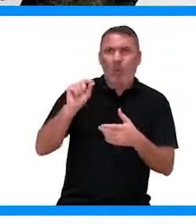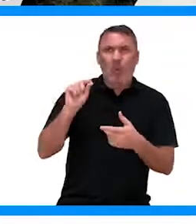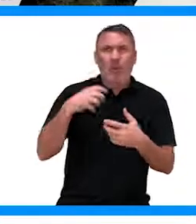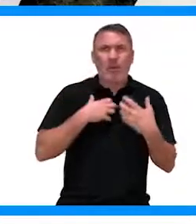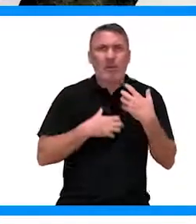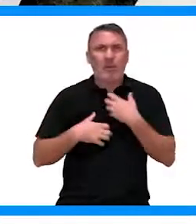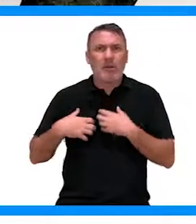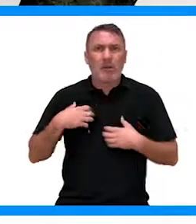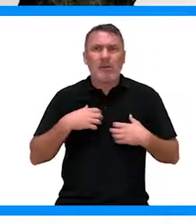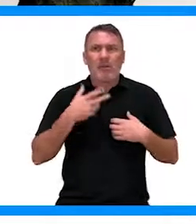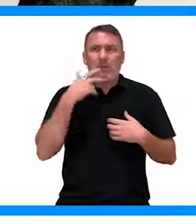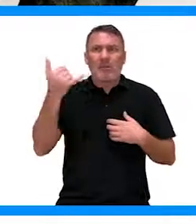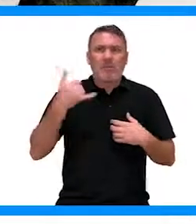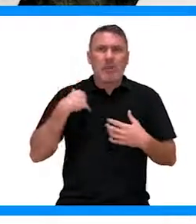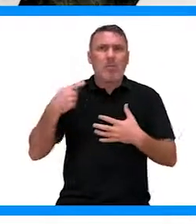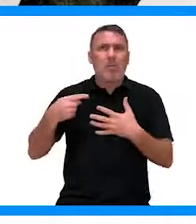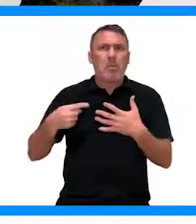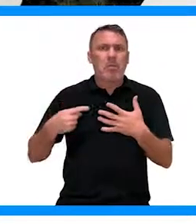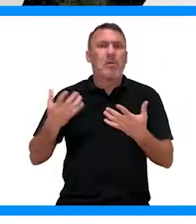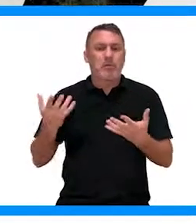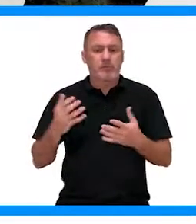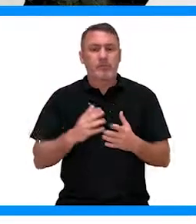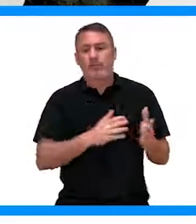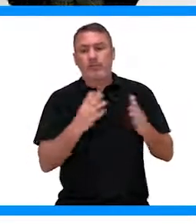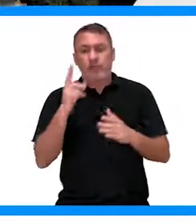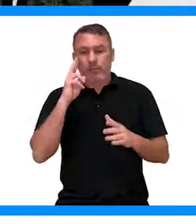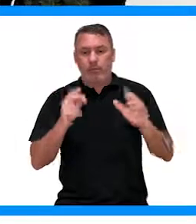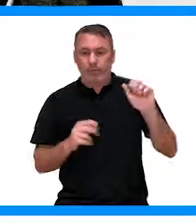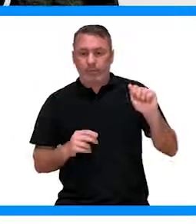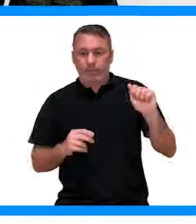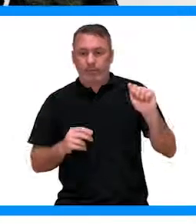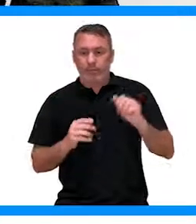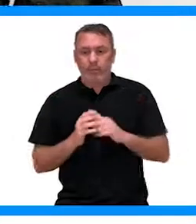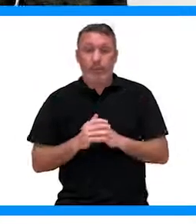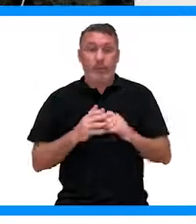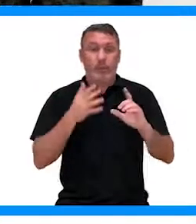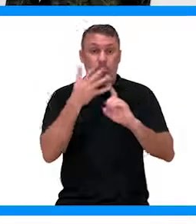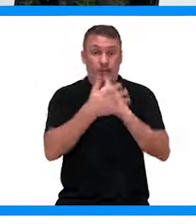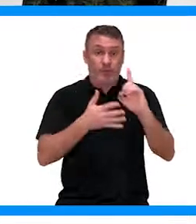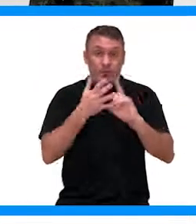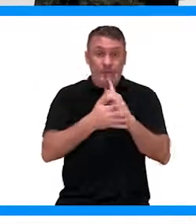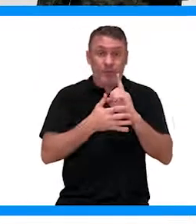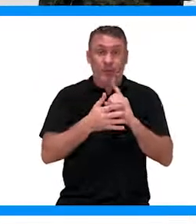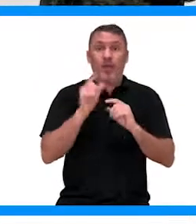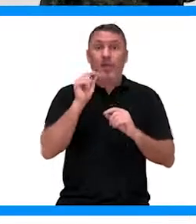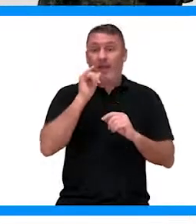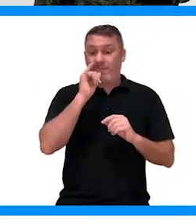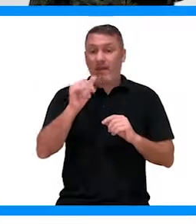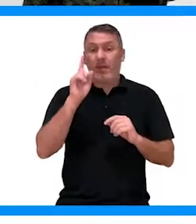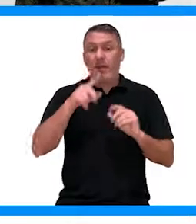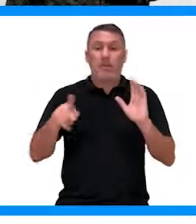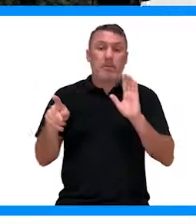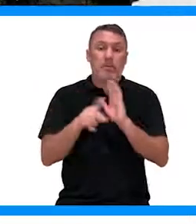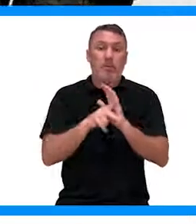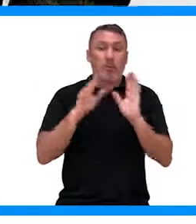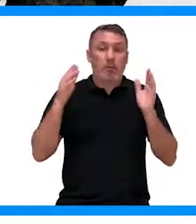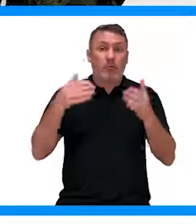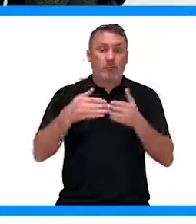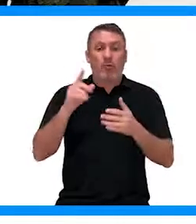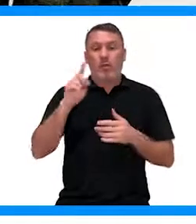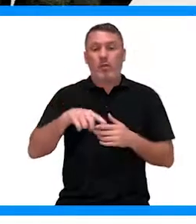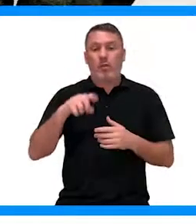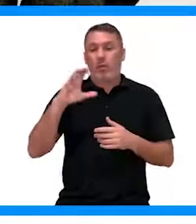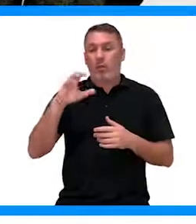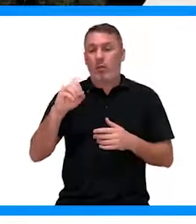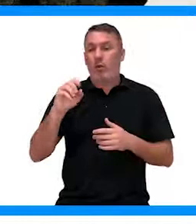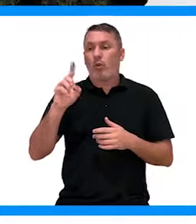fica meio apreensivo com a abordagem dele. Vamos para A. O discurso do enunciador tem como foco o próprio